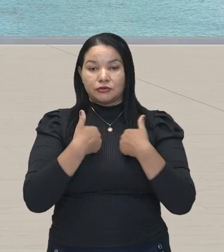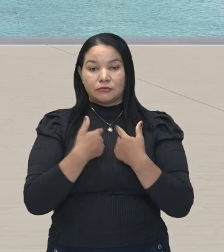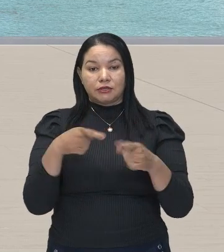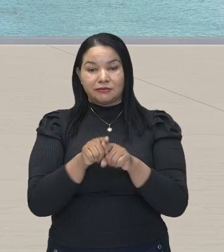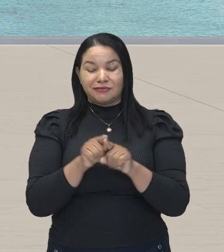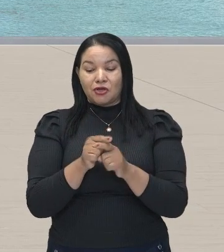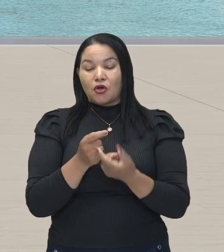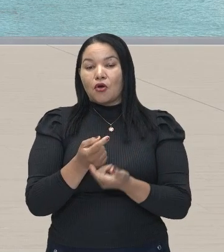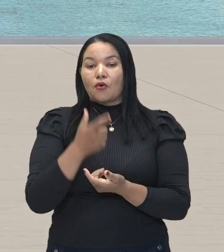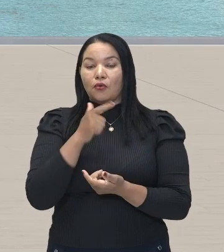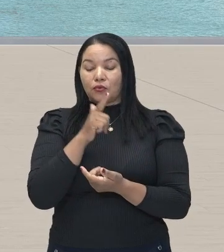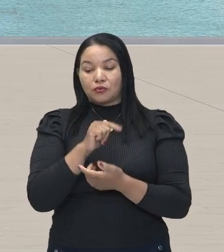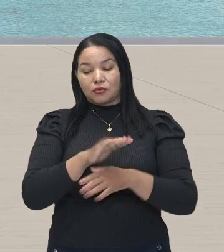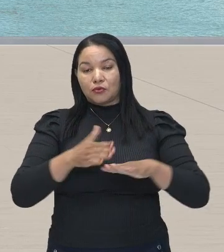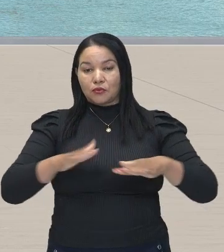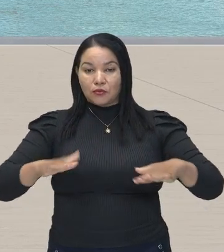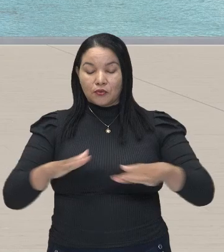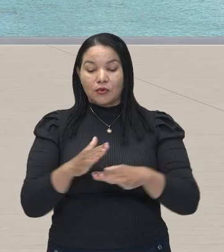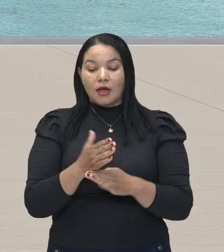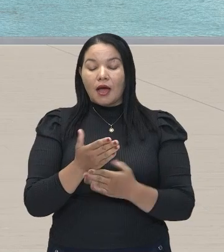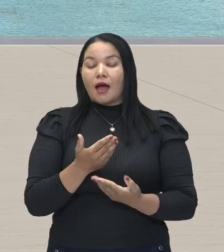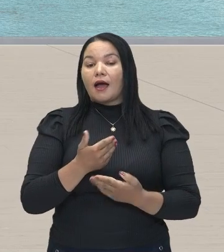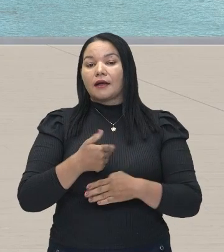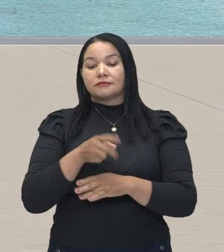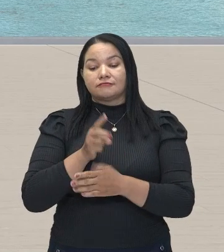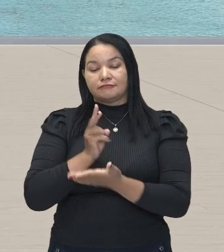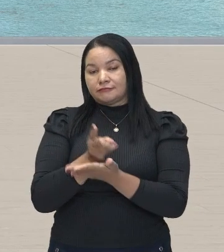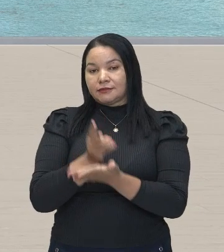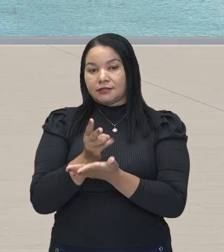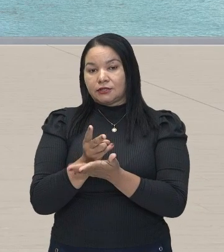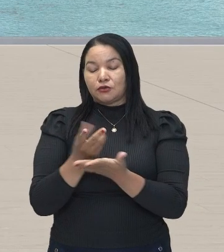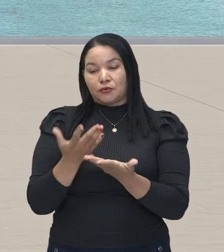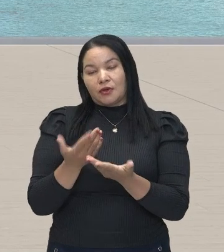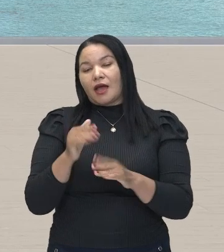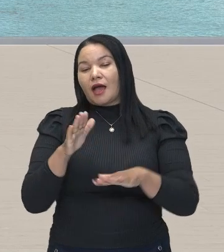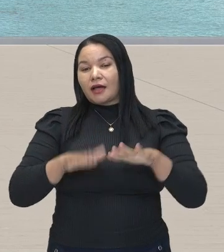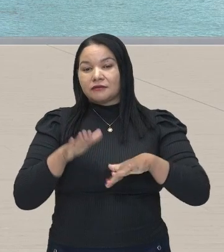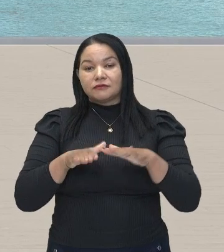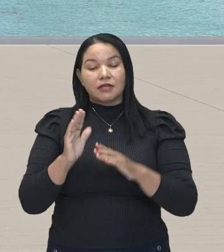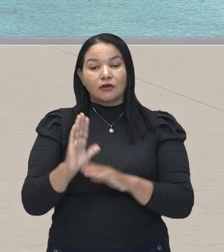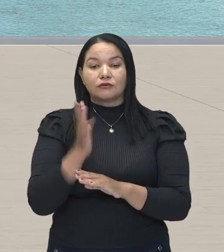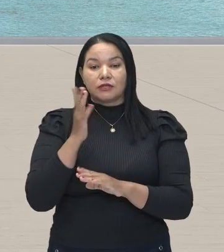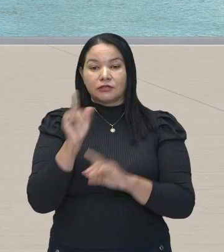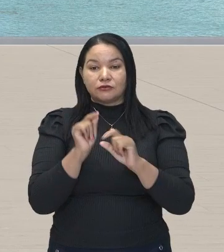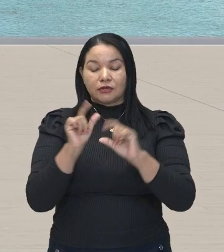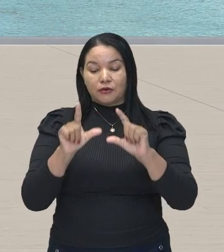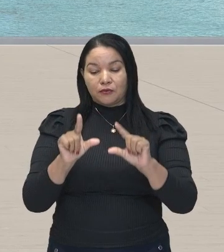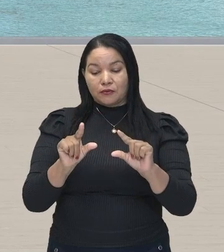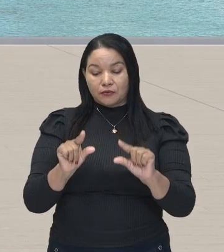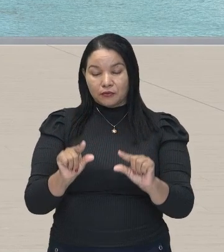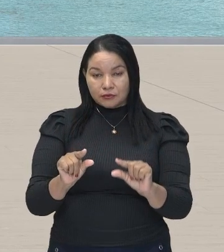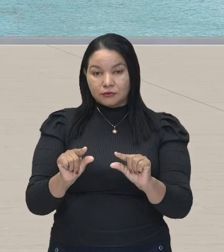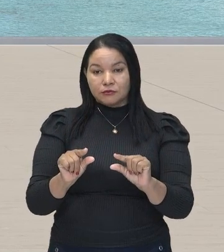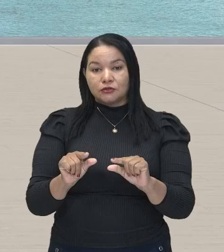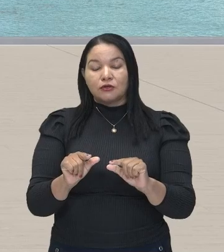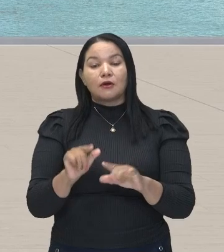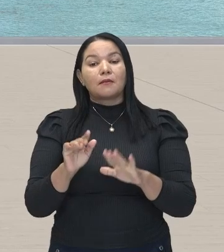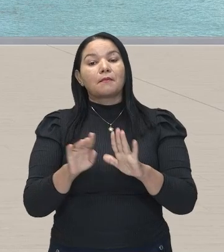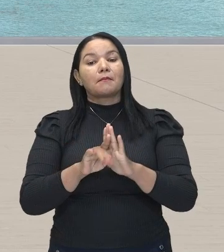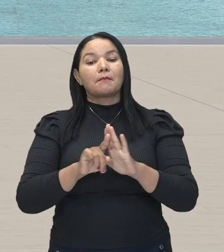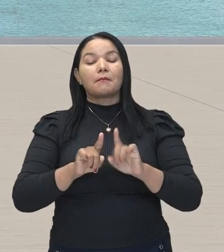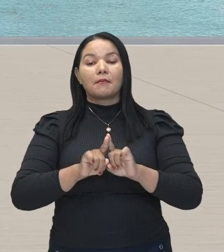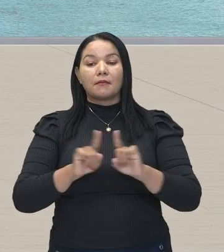Porém, vamos ter ali períodos de estiagem prolongada e isso pode acabar ali, em